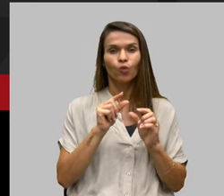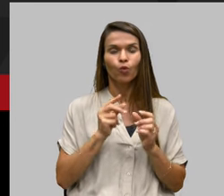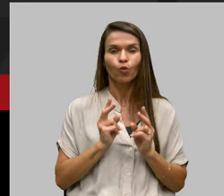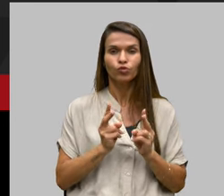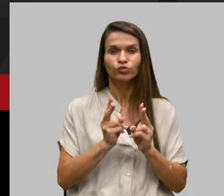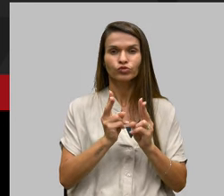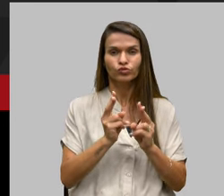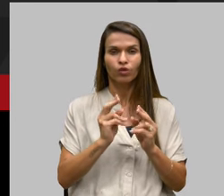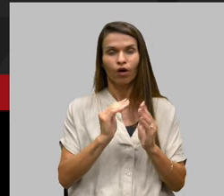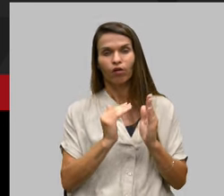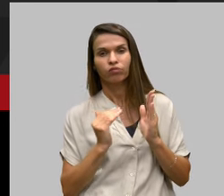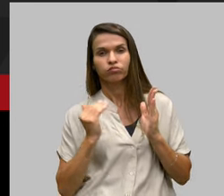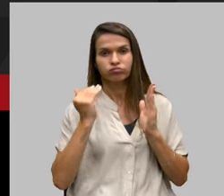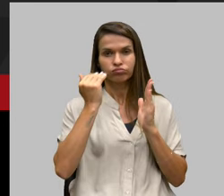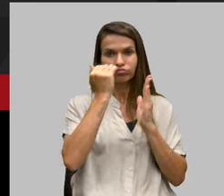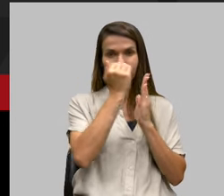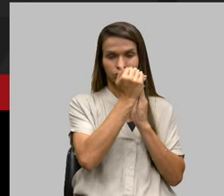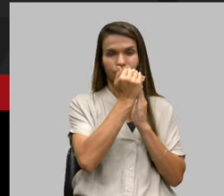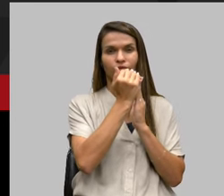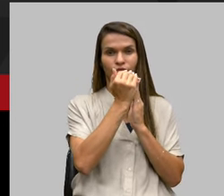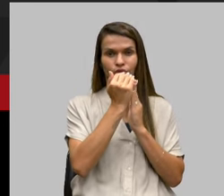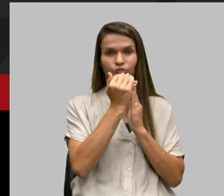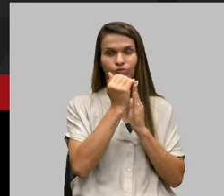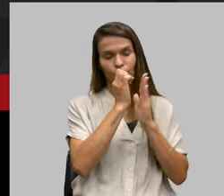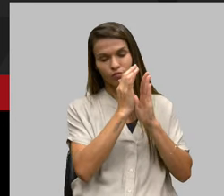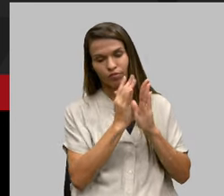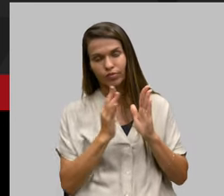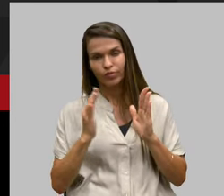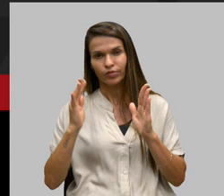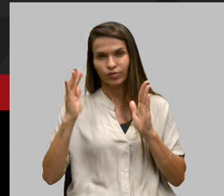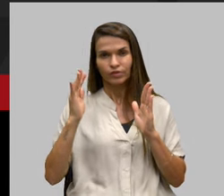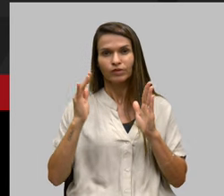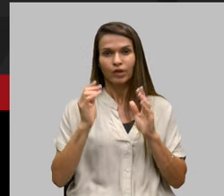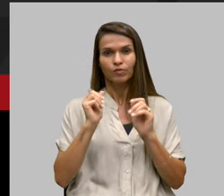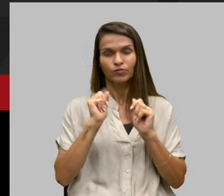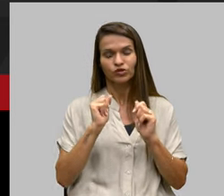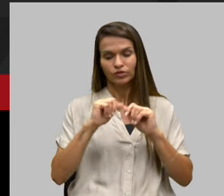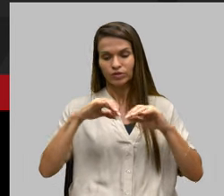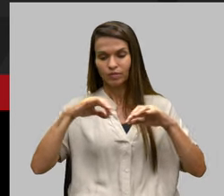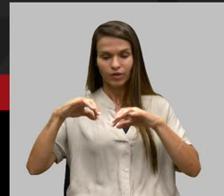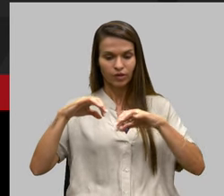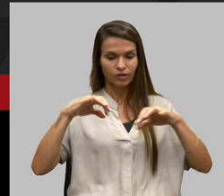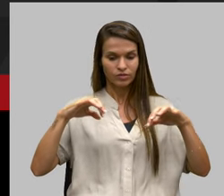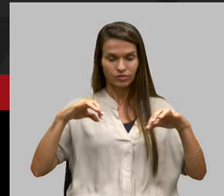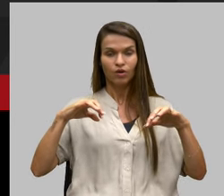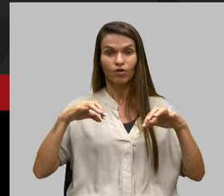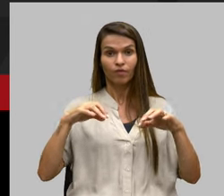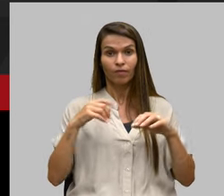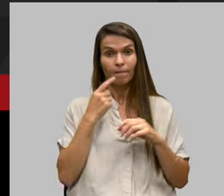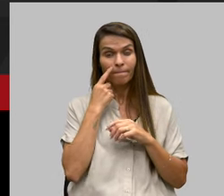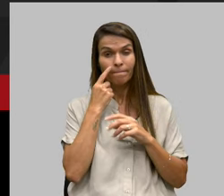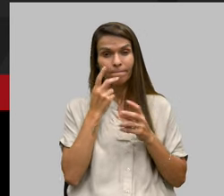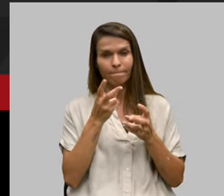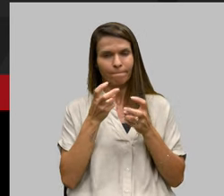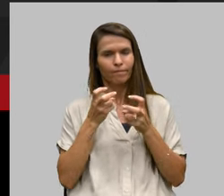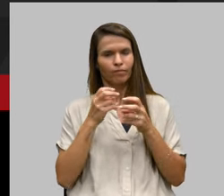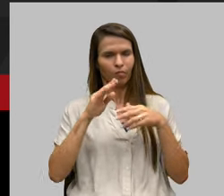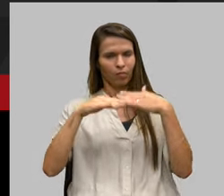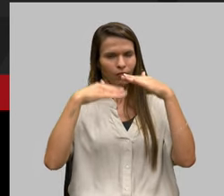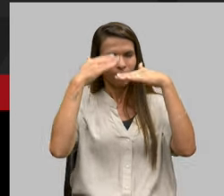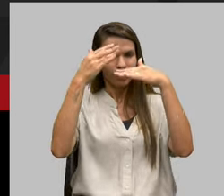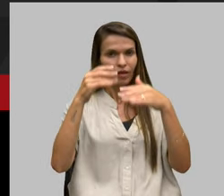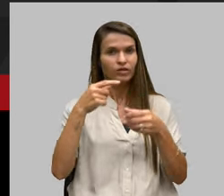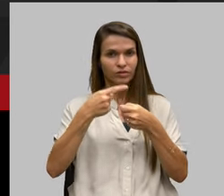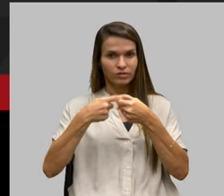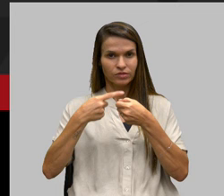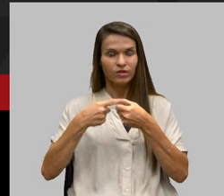prazo o que permitiria adotar essa segregação de massas e veja o o sucesso que tivemos nesse município foi tal que o